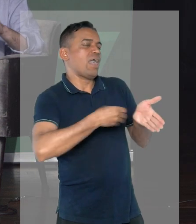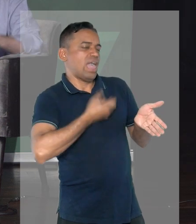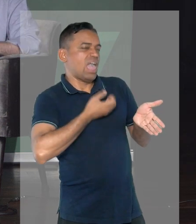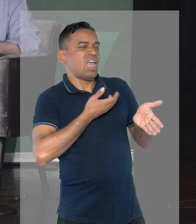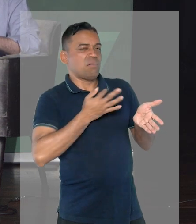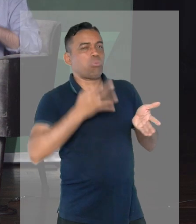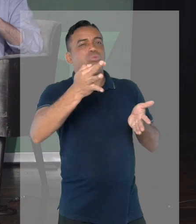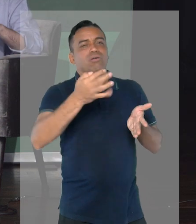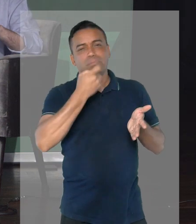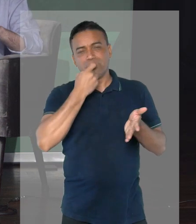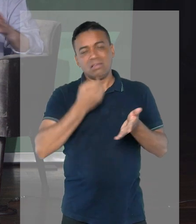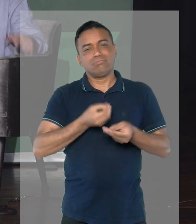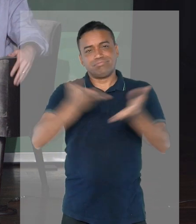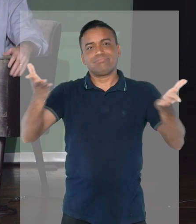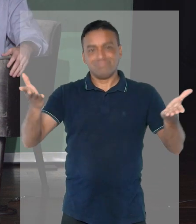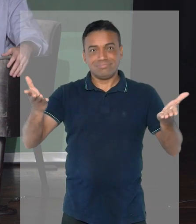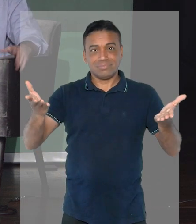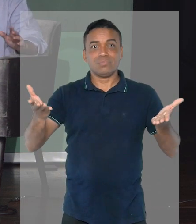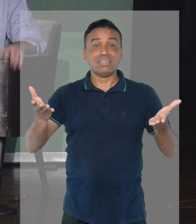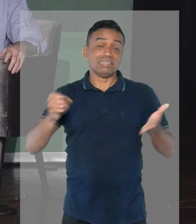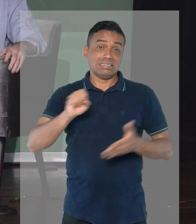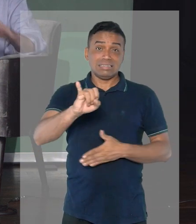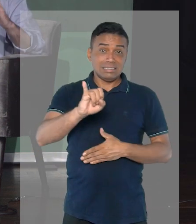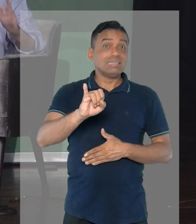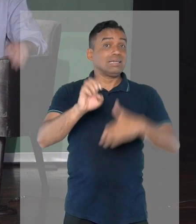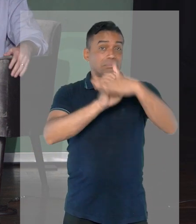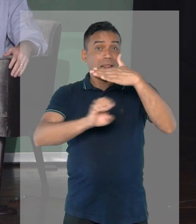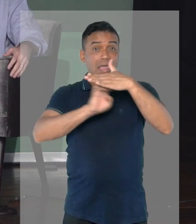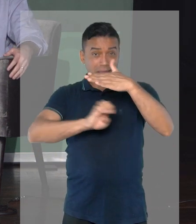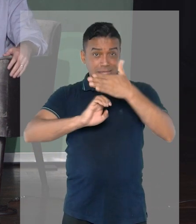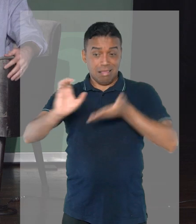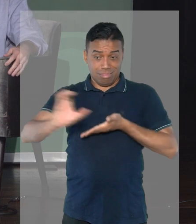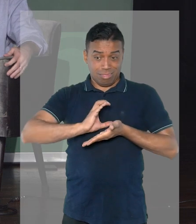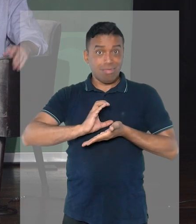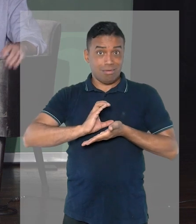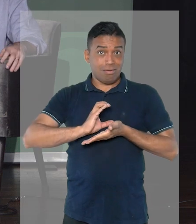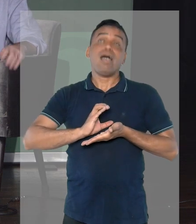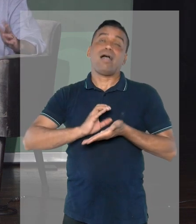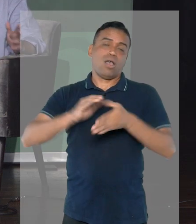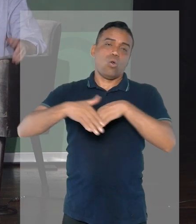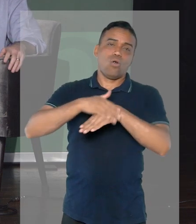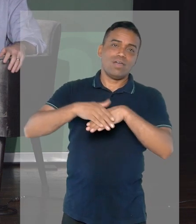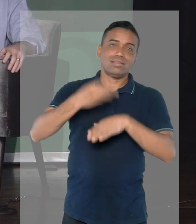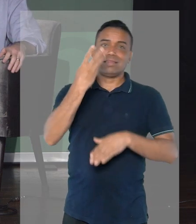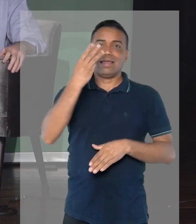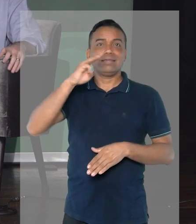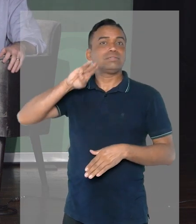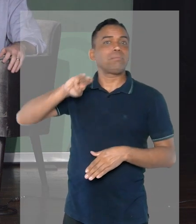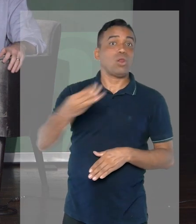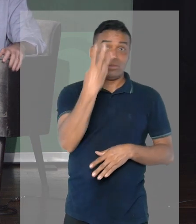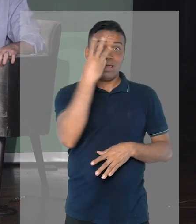sai. Vou soltar, né? Se alguma editora quiser bancar, a gente conversa, assim. Qualquer 3 milhões